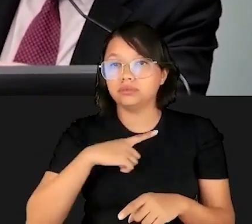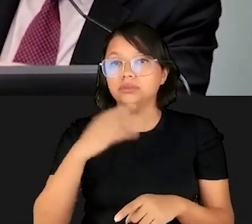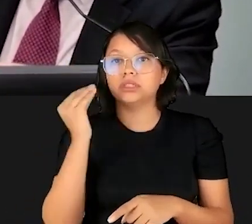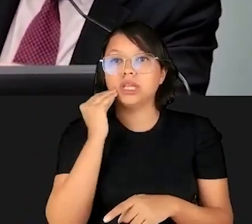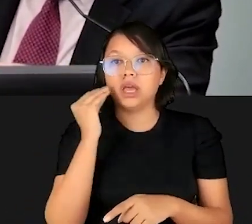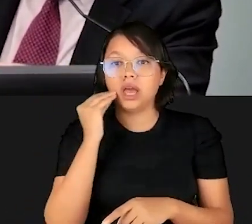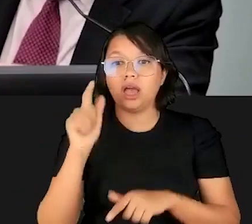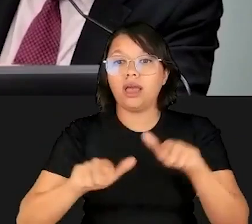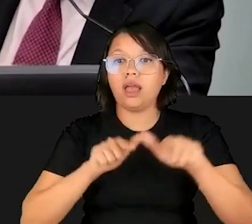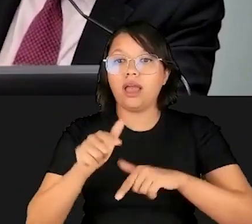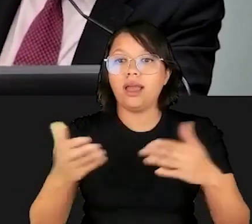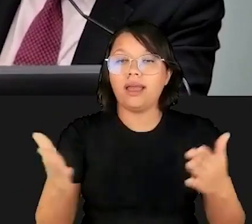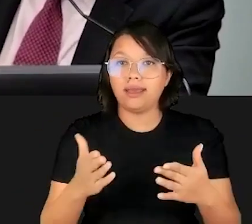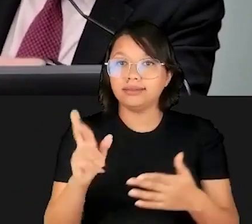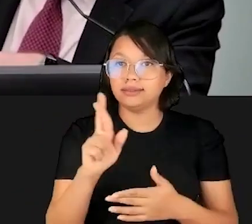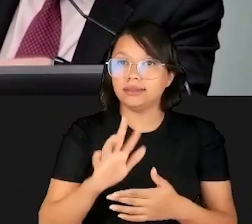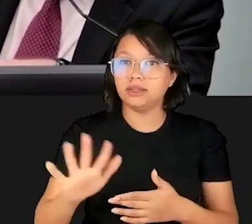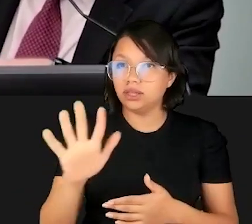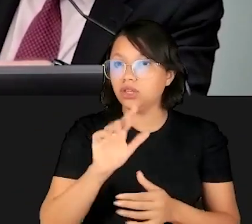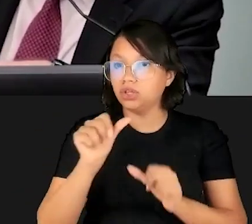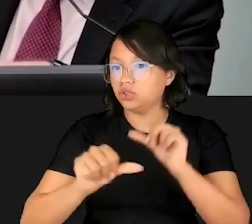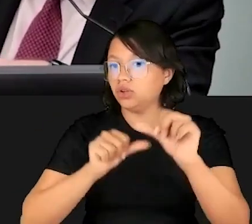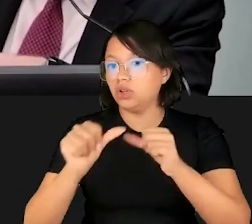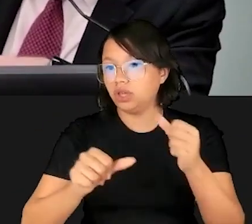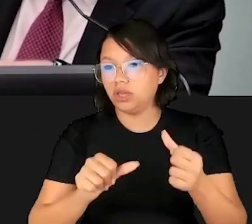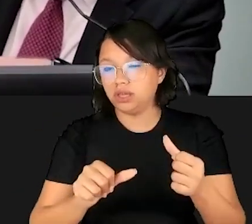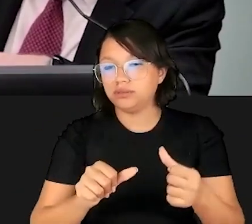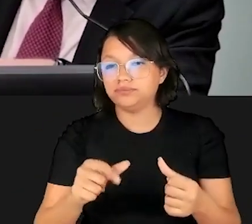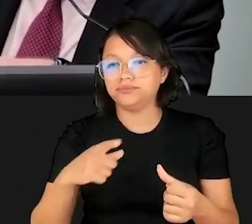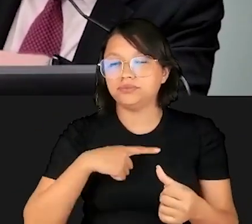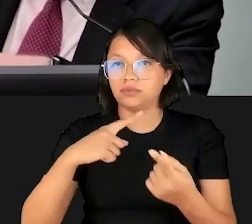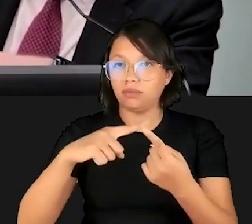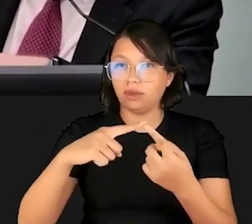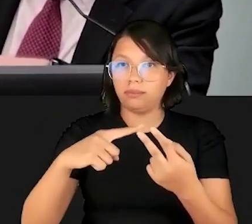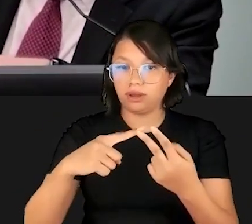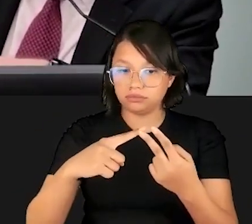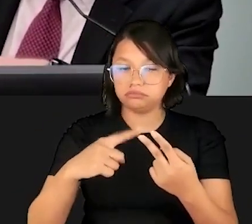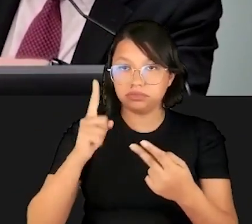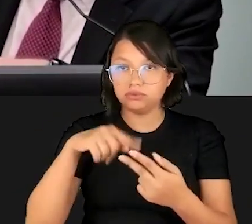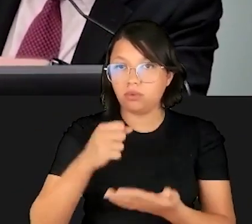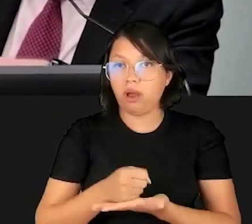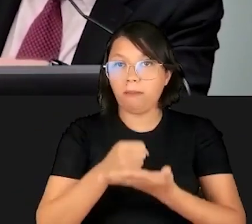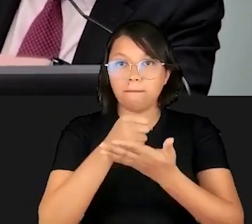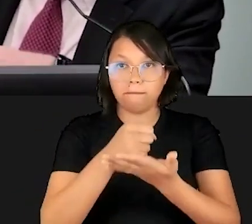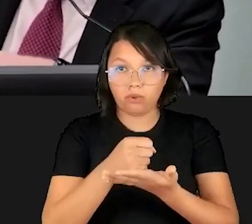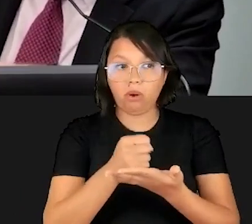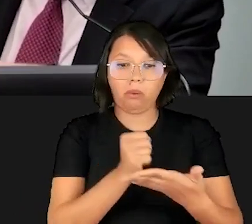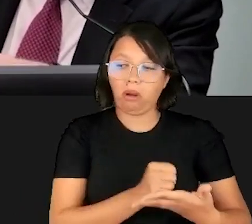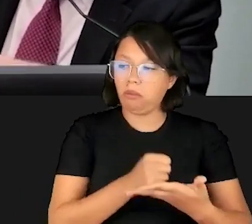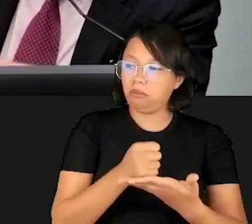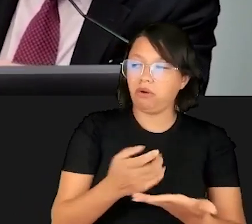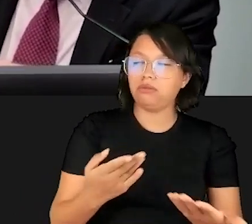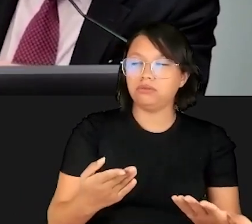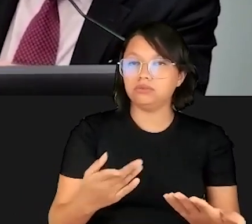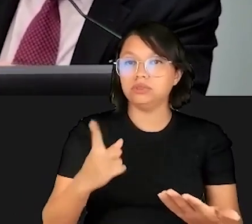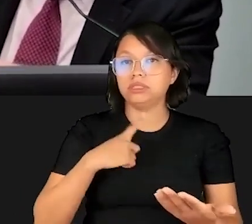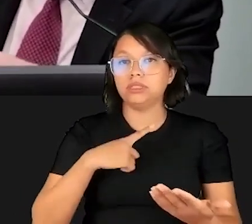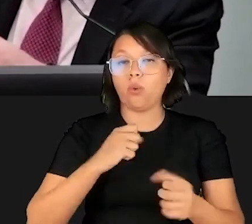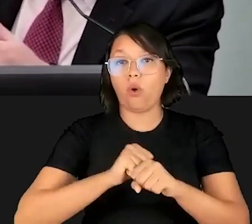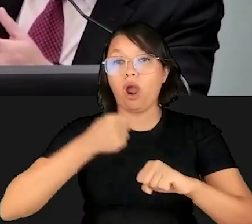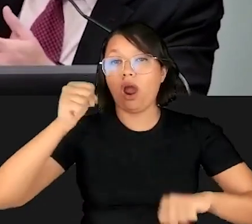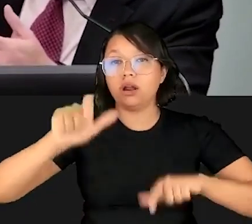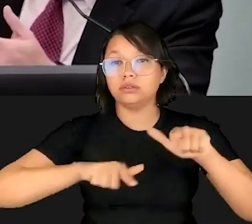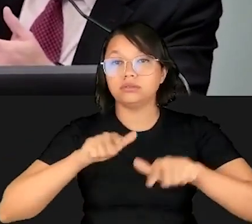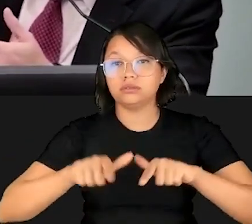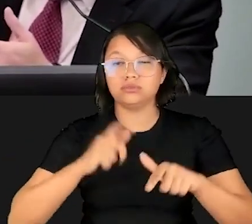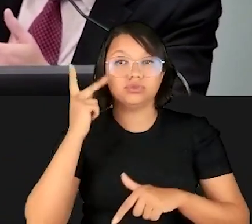nessa regionalização. Então, você tem os CACONs, UNACONs, que deveriam se apoiar mutuamente, e você tem os grandes serviços. Em São